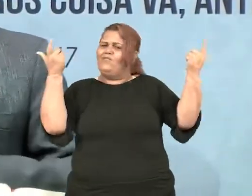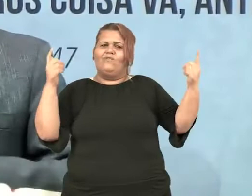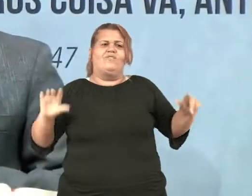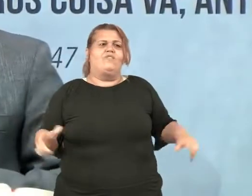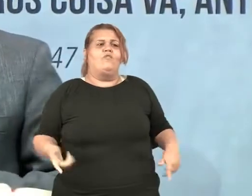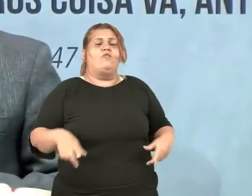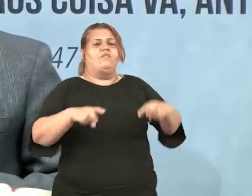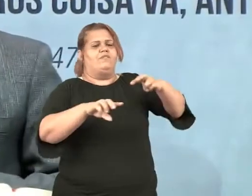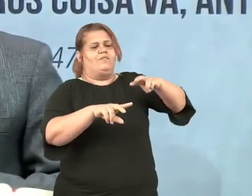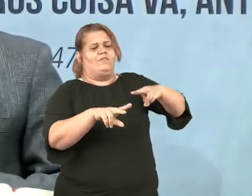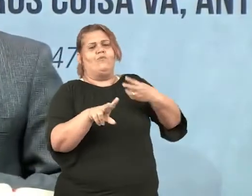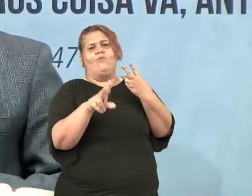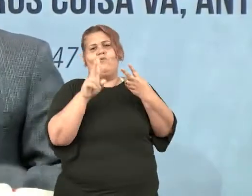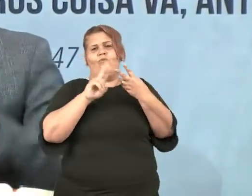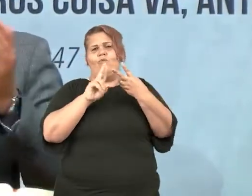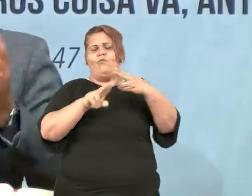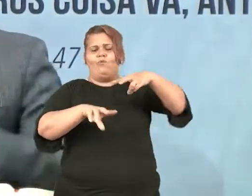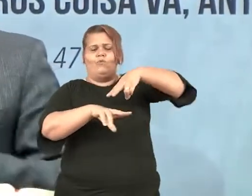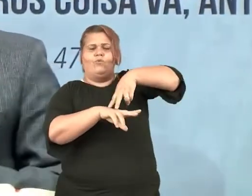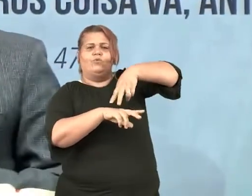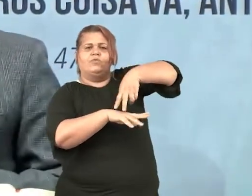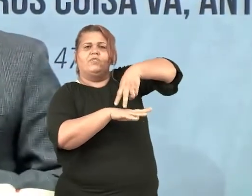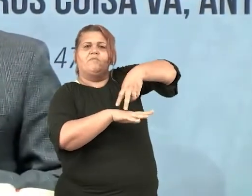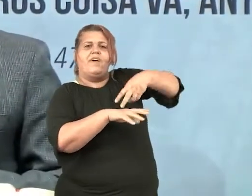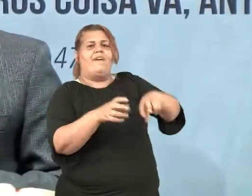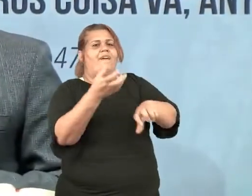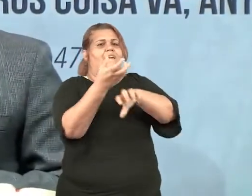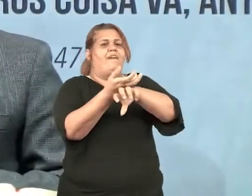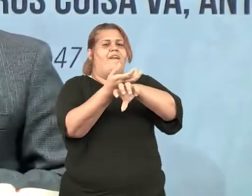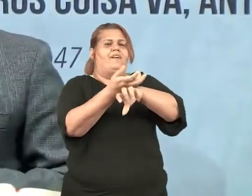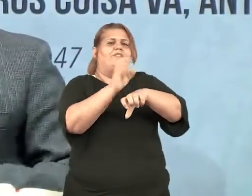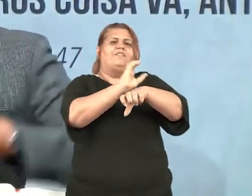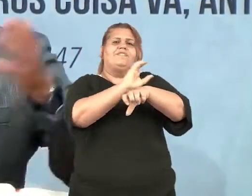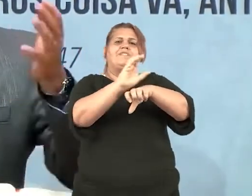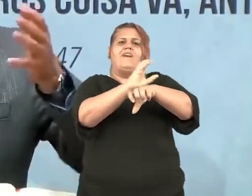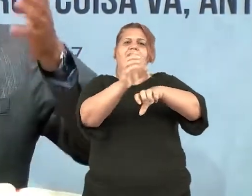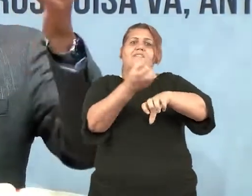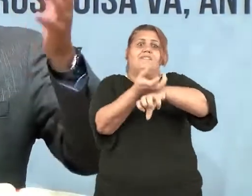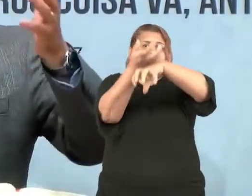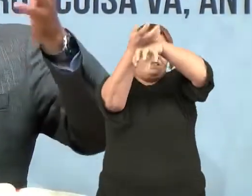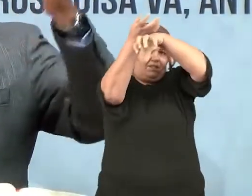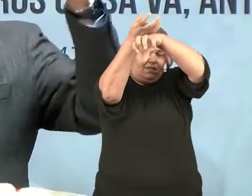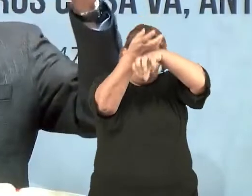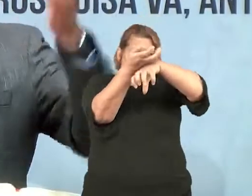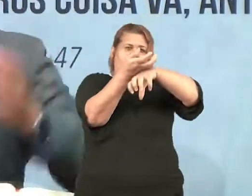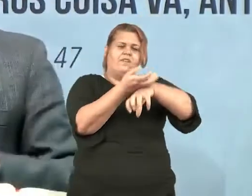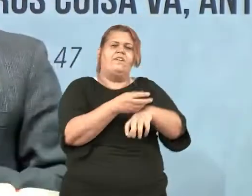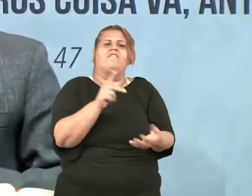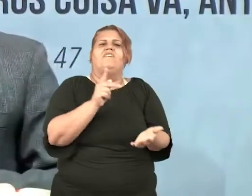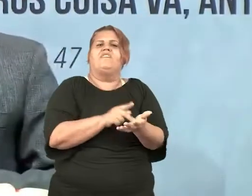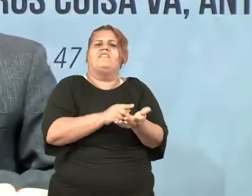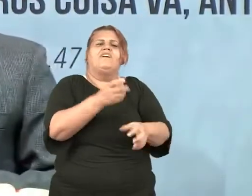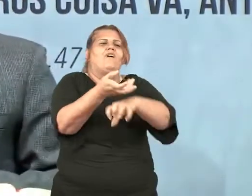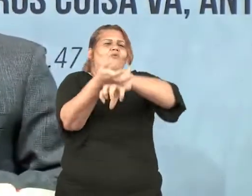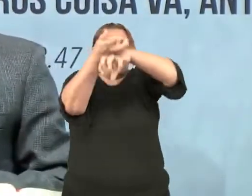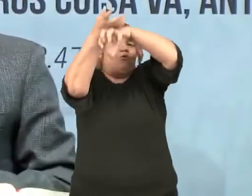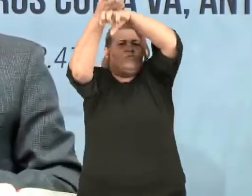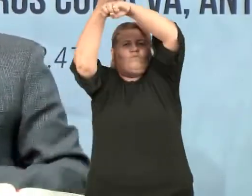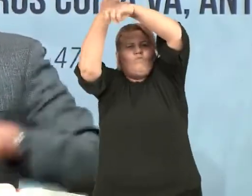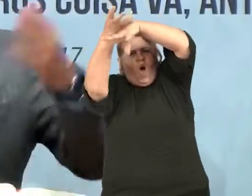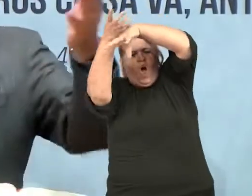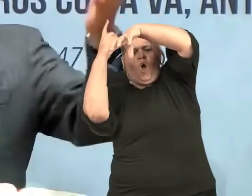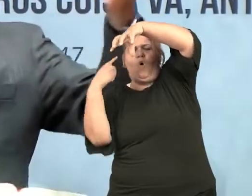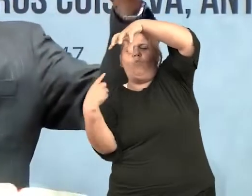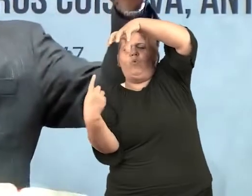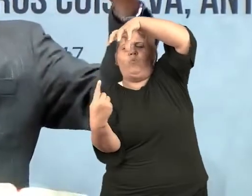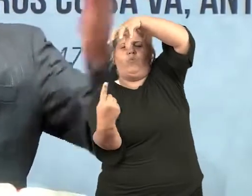O segundo tripé é a ciência. Alguns acham que a ciência é a verdadeira luz,